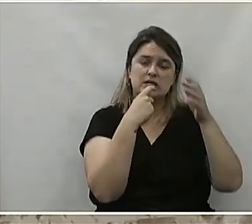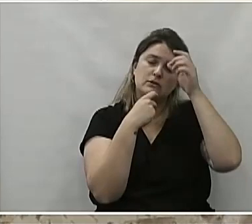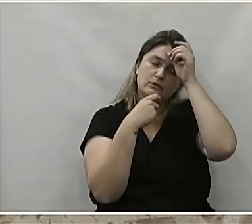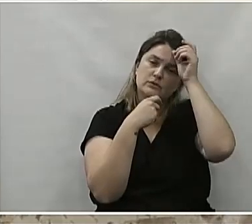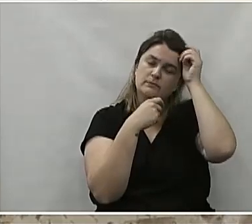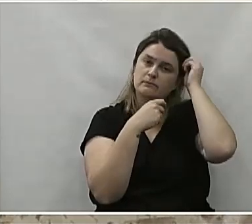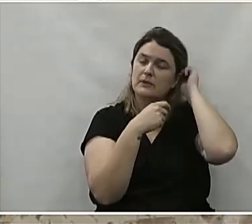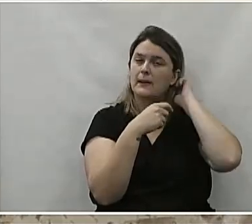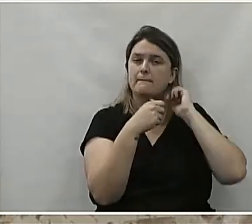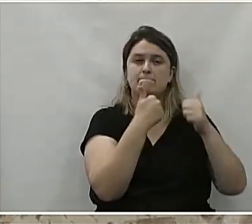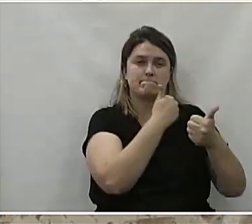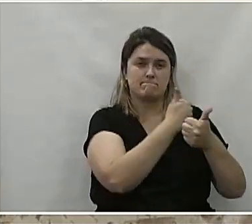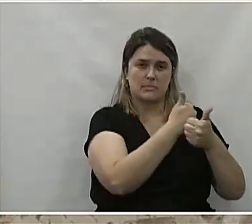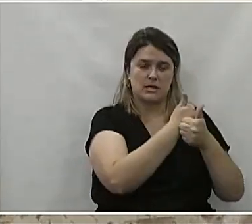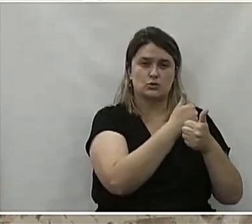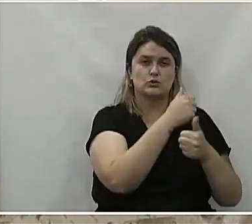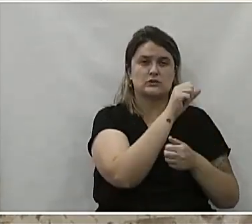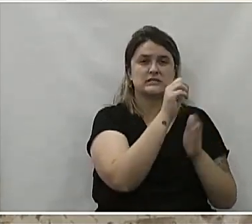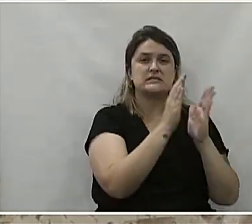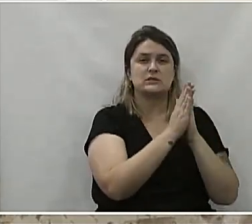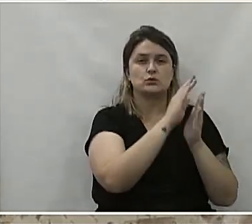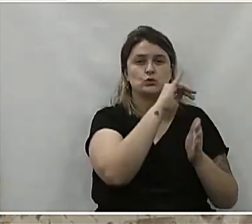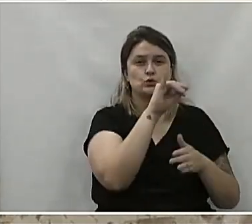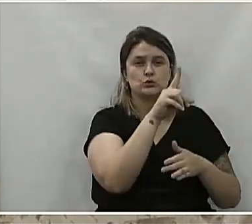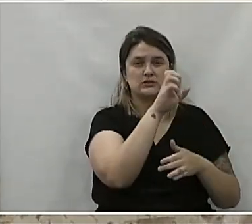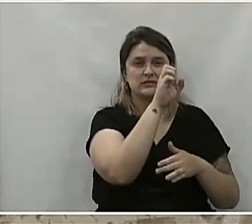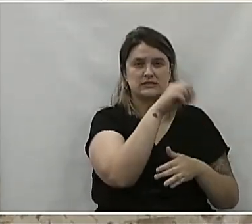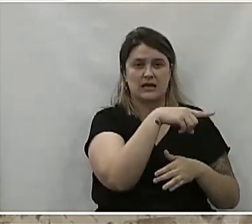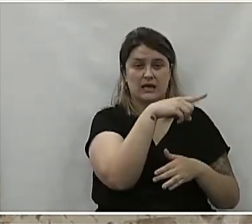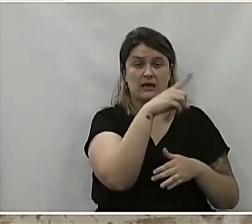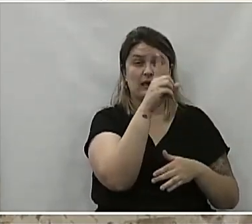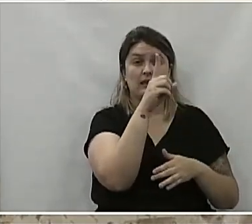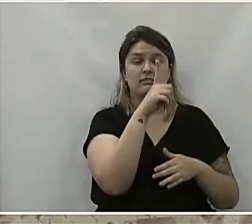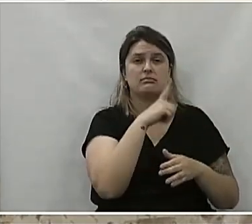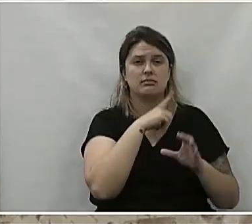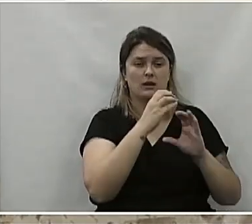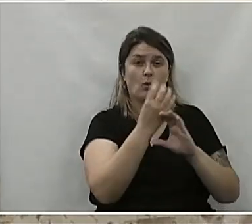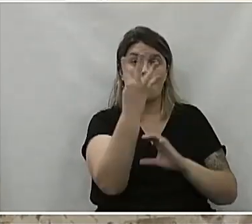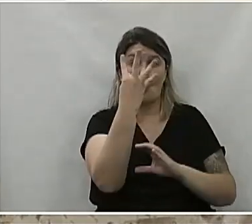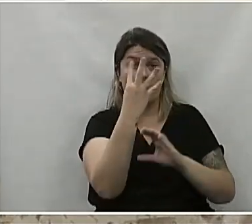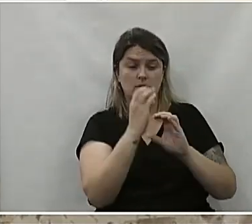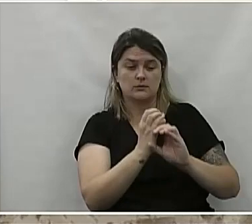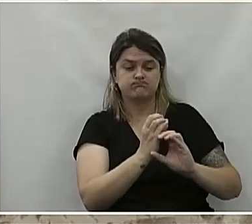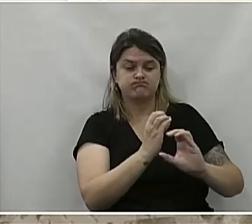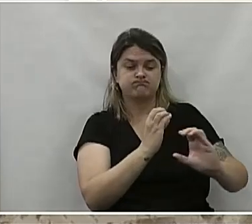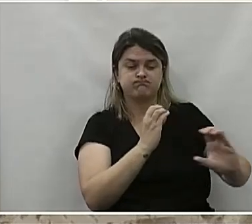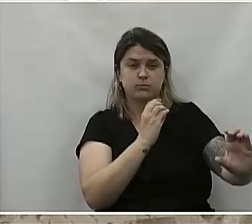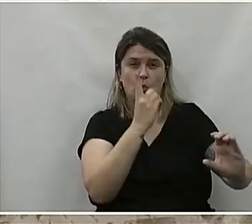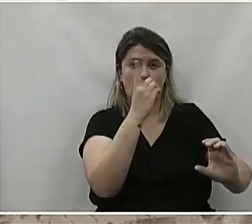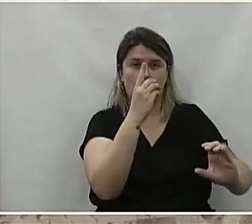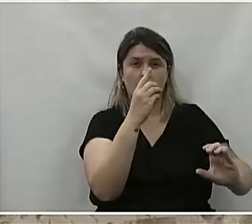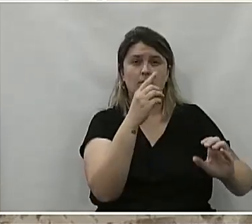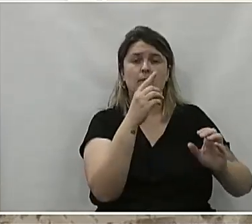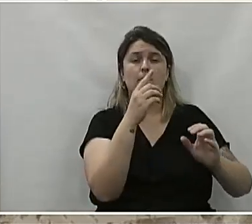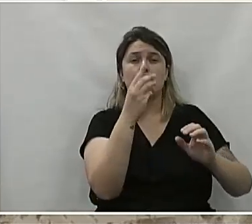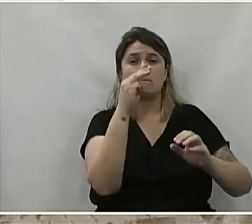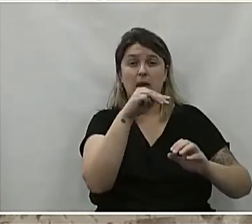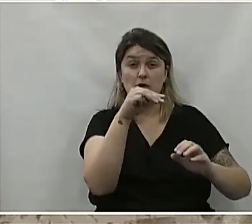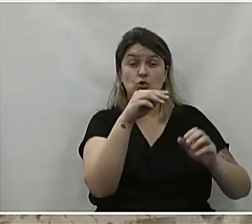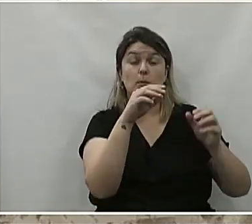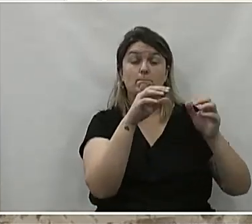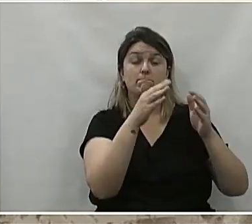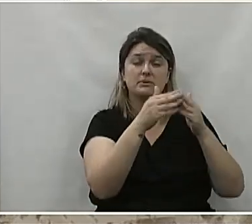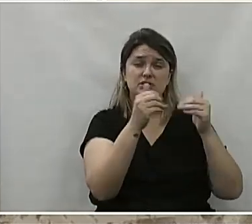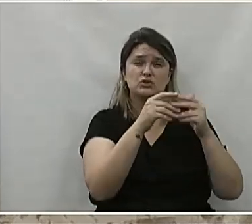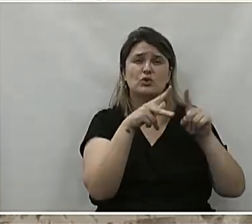São José Tem um bueiro ali De quatro tubos De um metro Isso aí faz mais de ano Que a gente está pedindo Para que seja